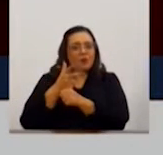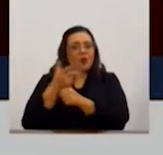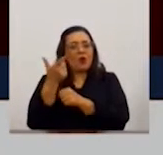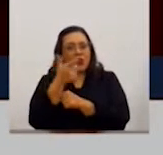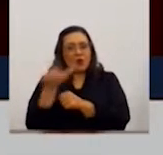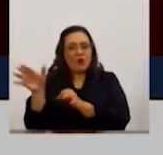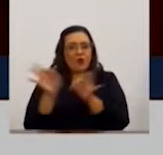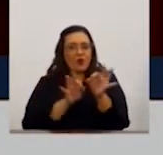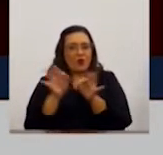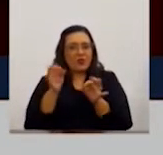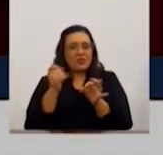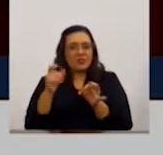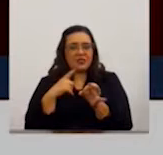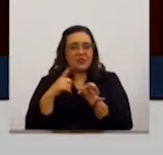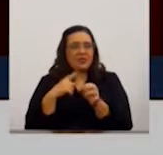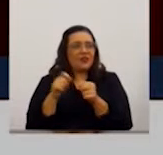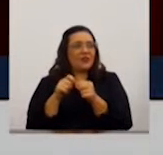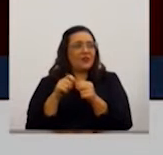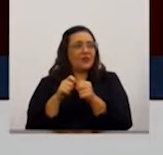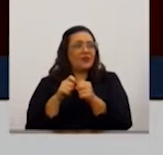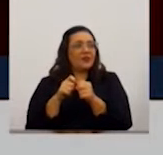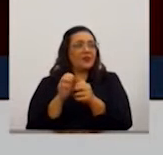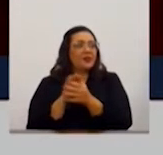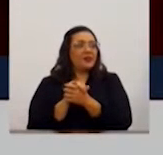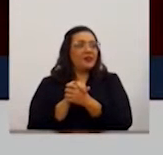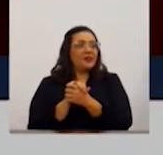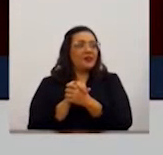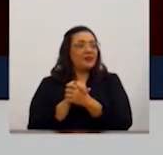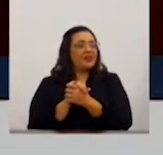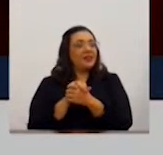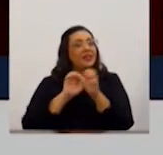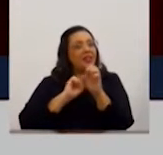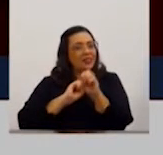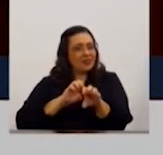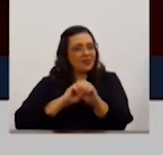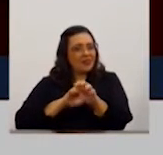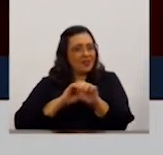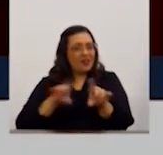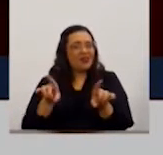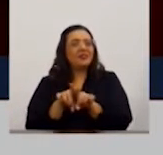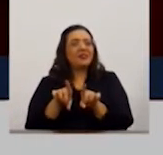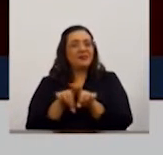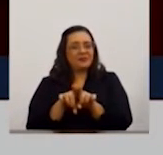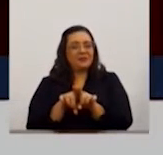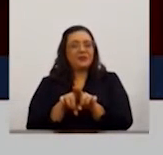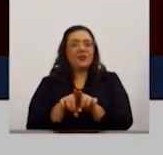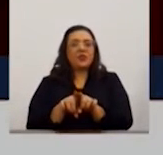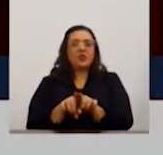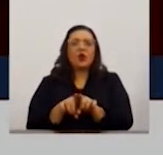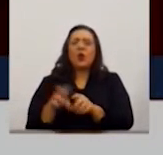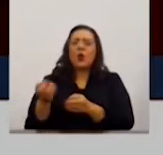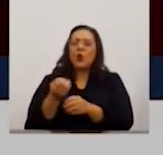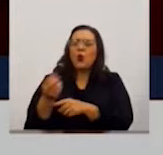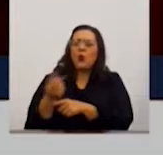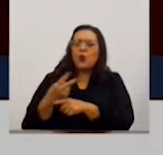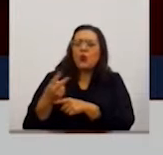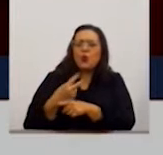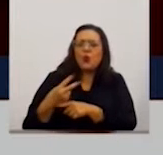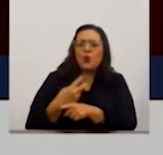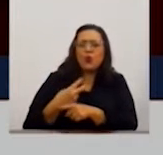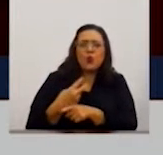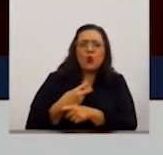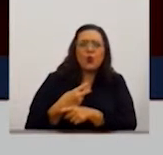30 dias, comentou, entre outros temas, sobre a apresentação de um anteprojeto de sua autoria que pede prêmio especial